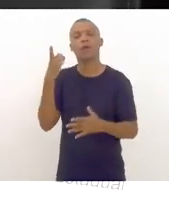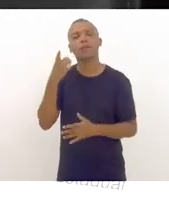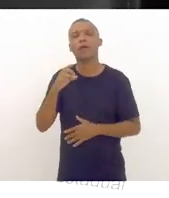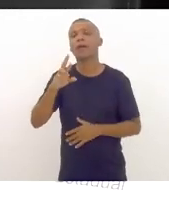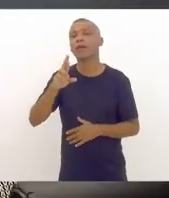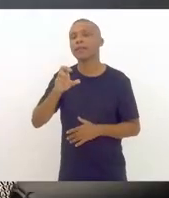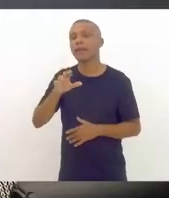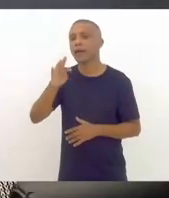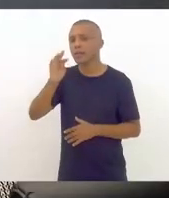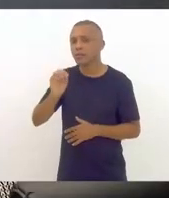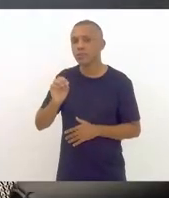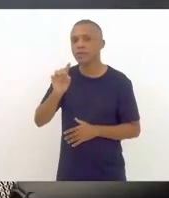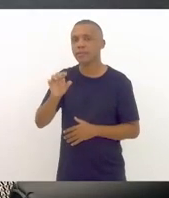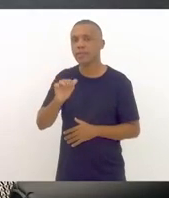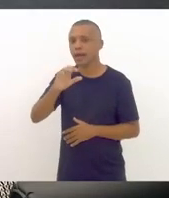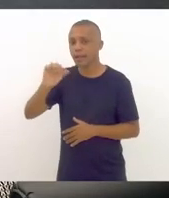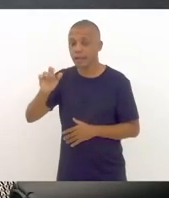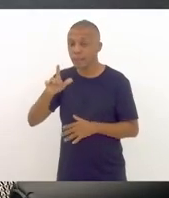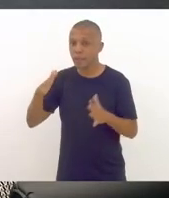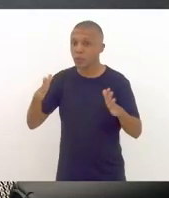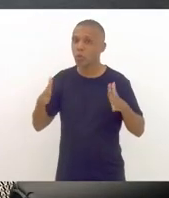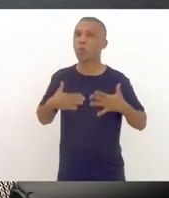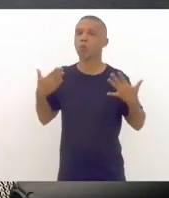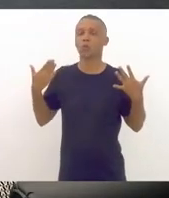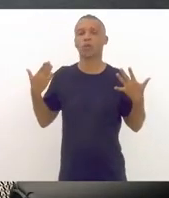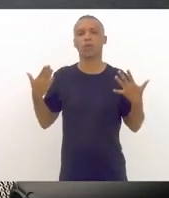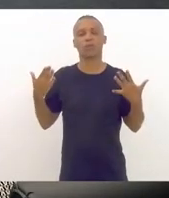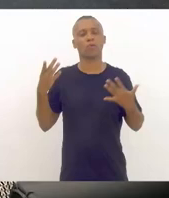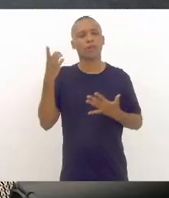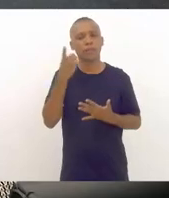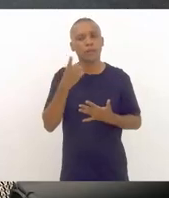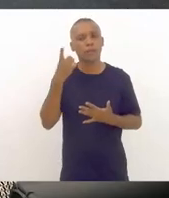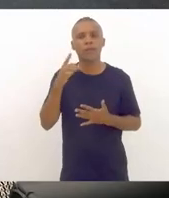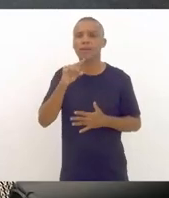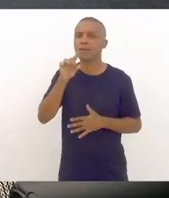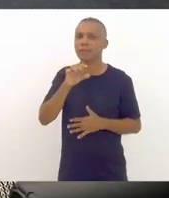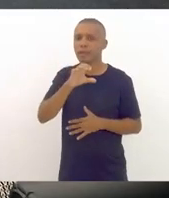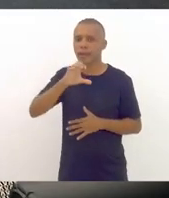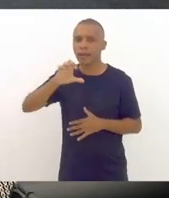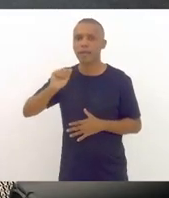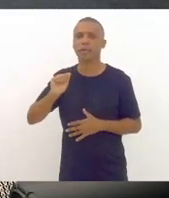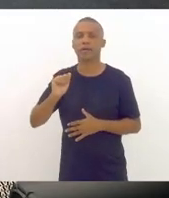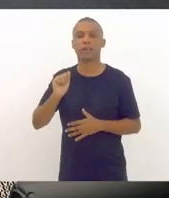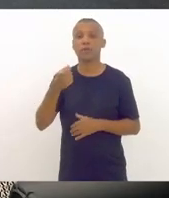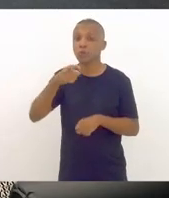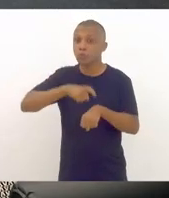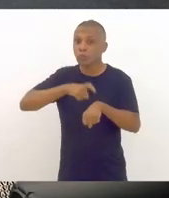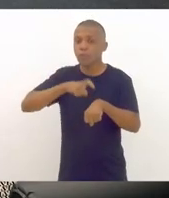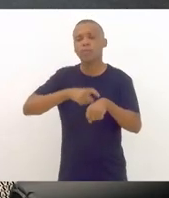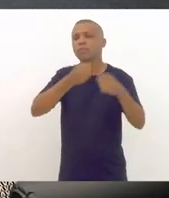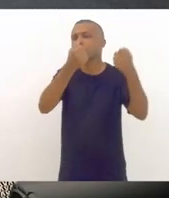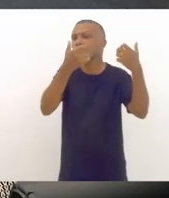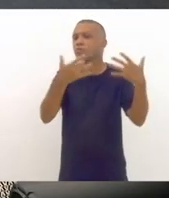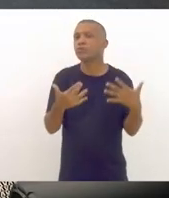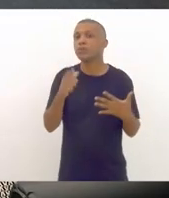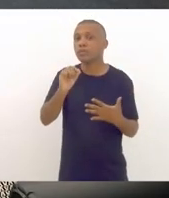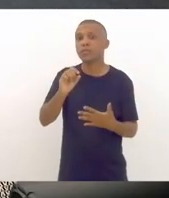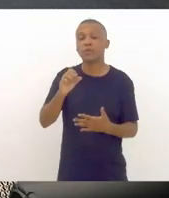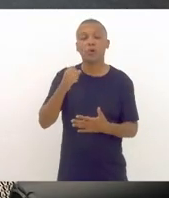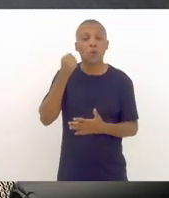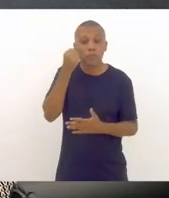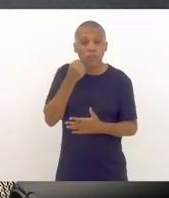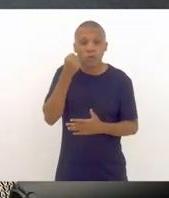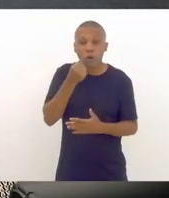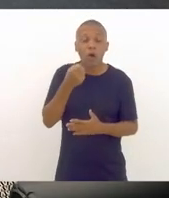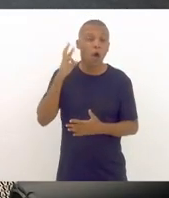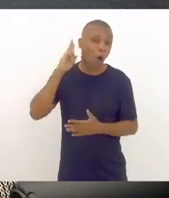que até me surpreendeu, deputado Zacca, quando foi dito que o senador Romário não